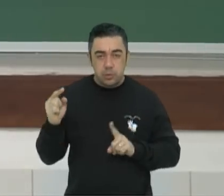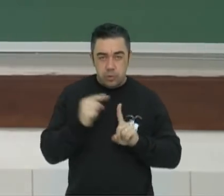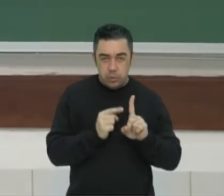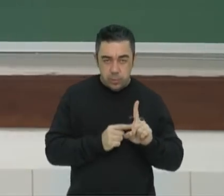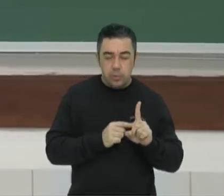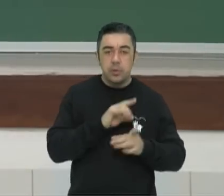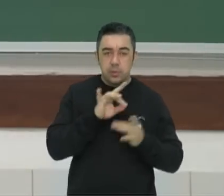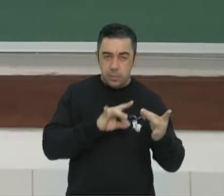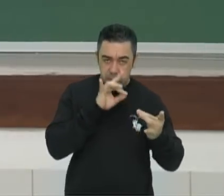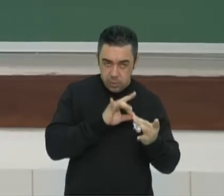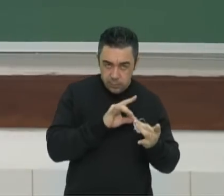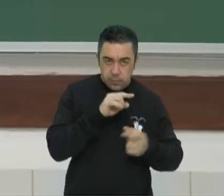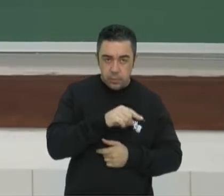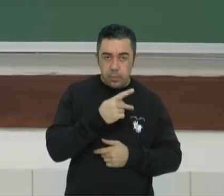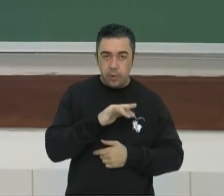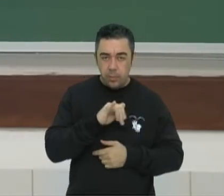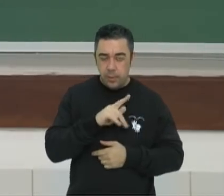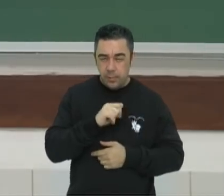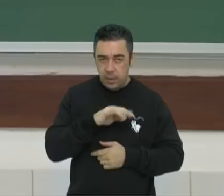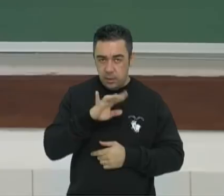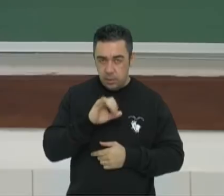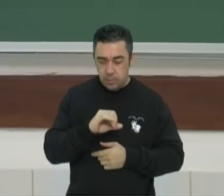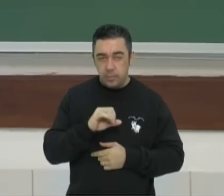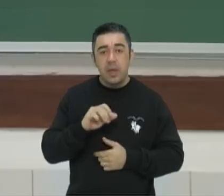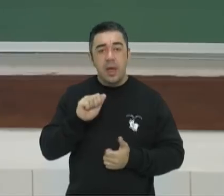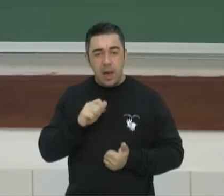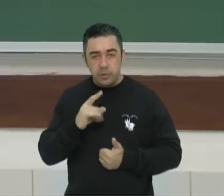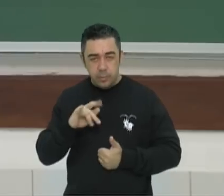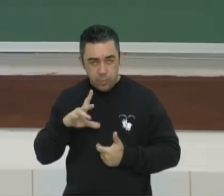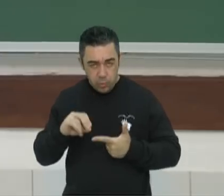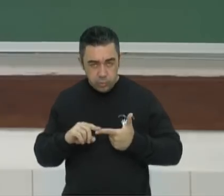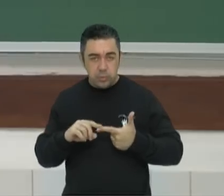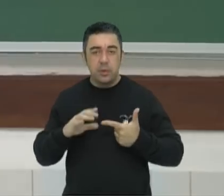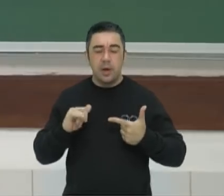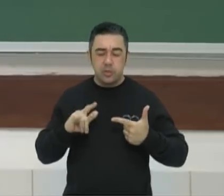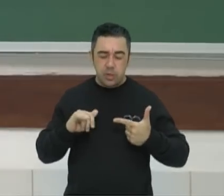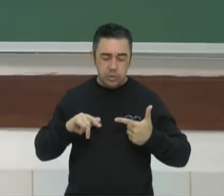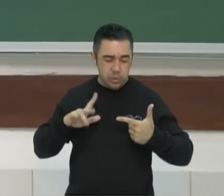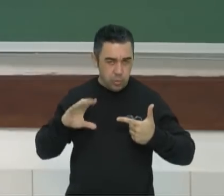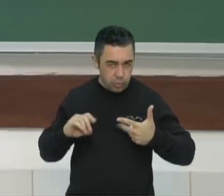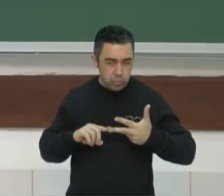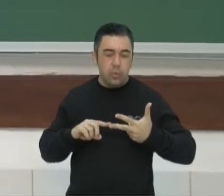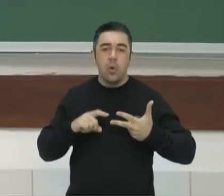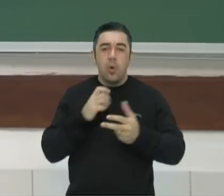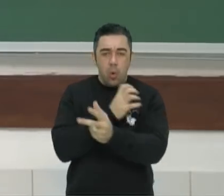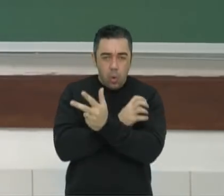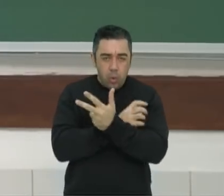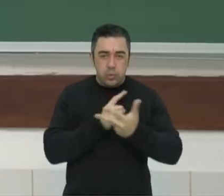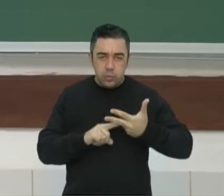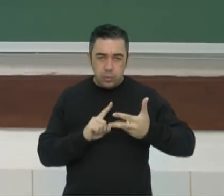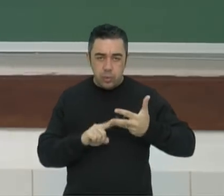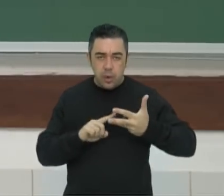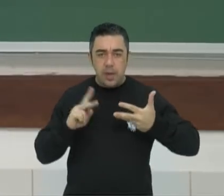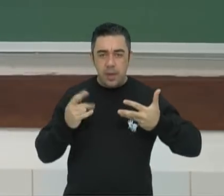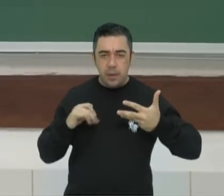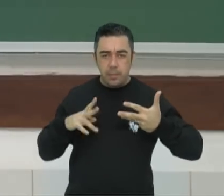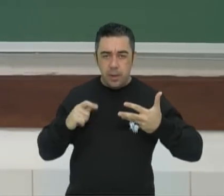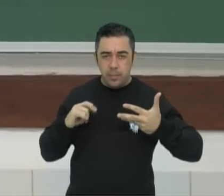no propriamente dito, no adiposo, no cartilaginoso, no ósseo e no